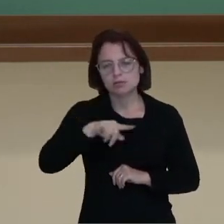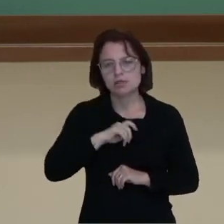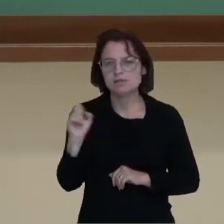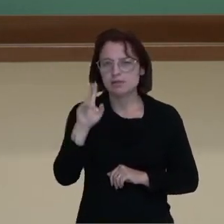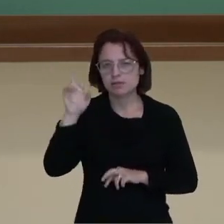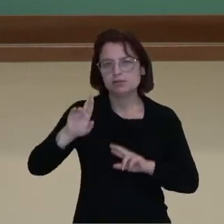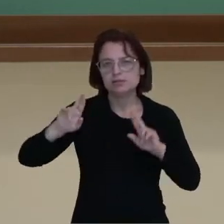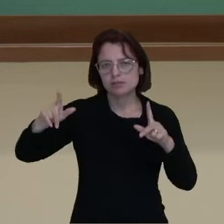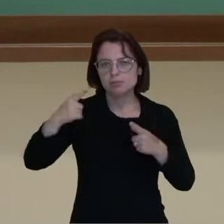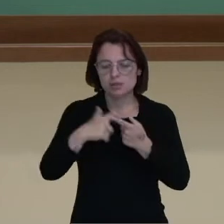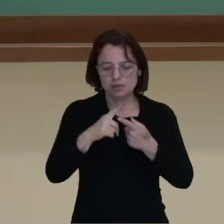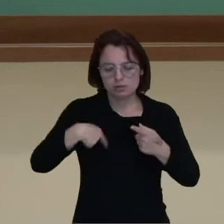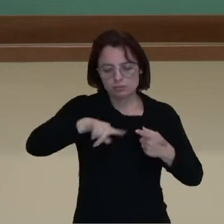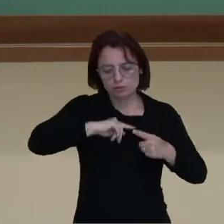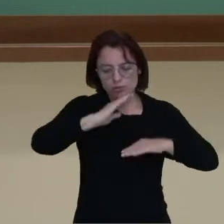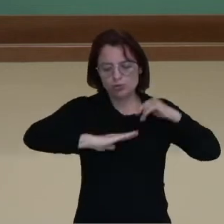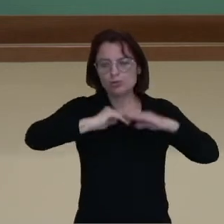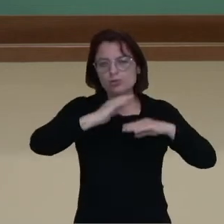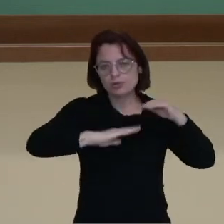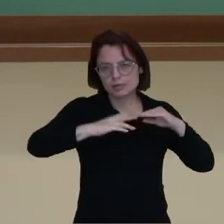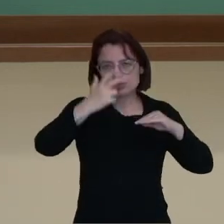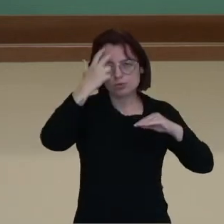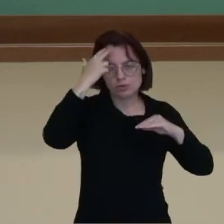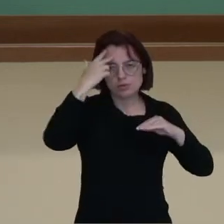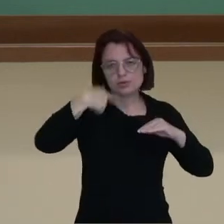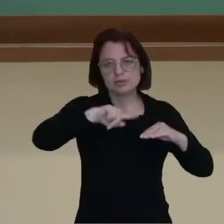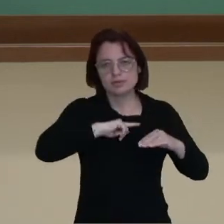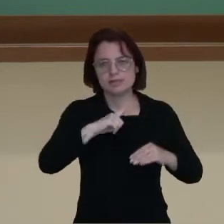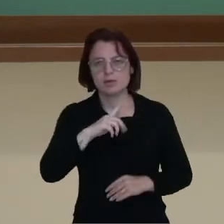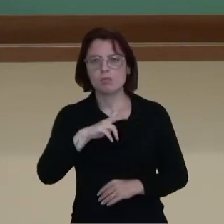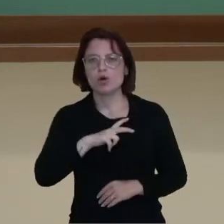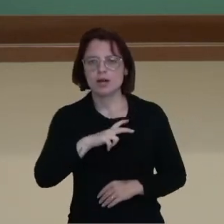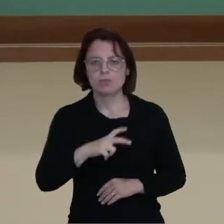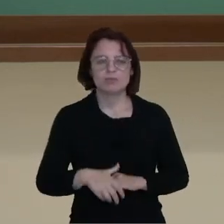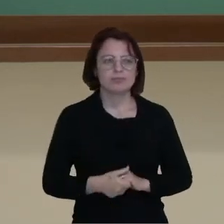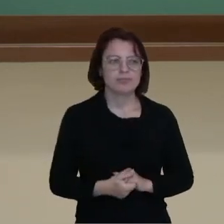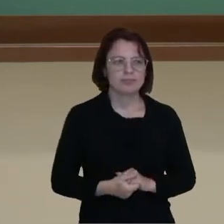nossa construção, nós temos uma moralidade.